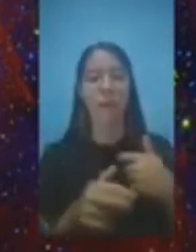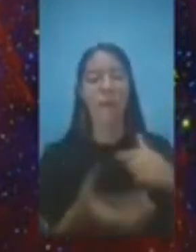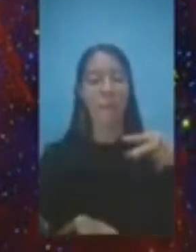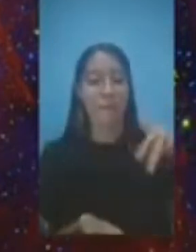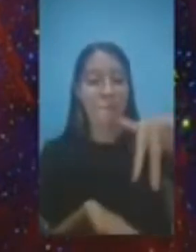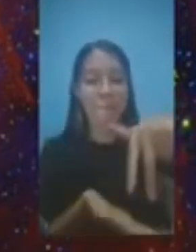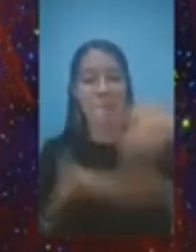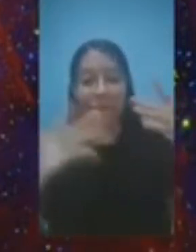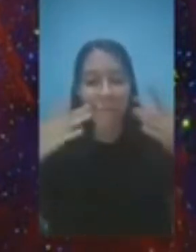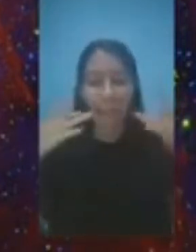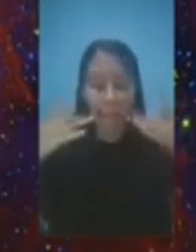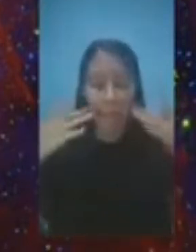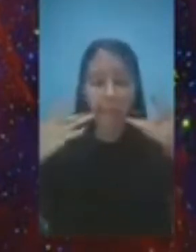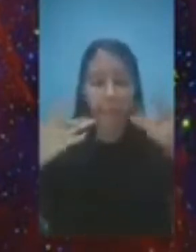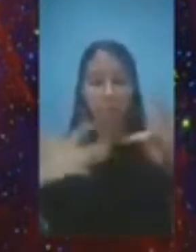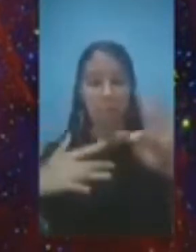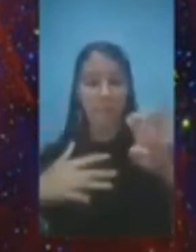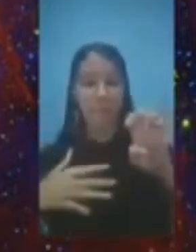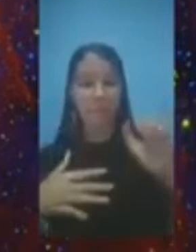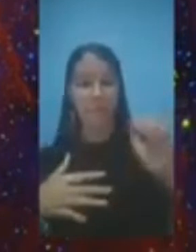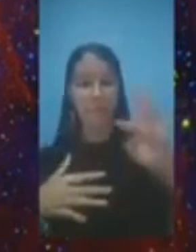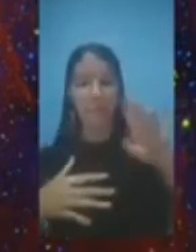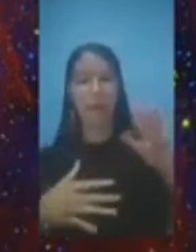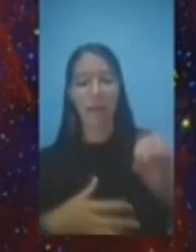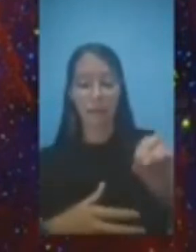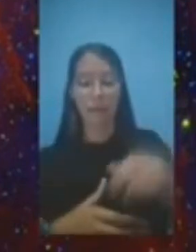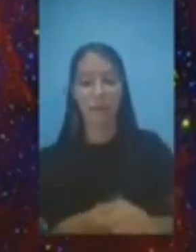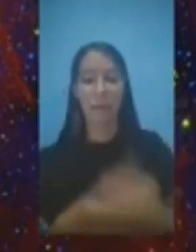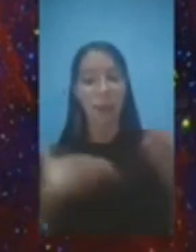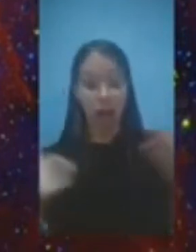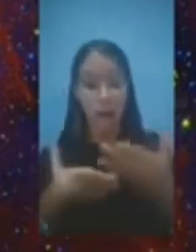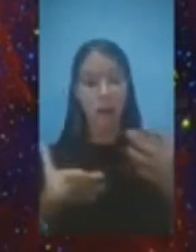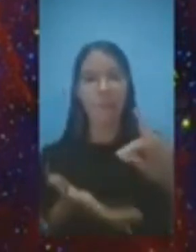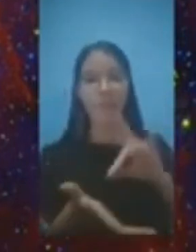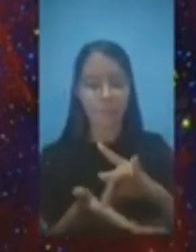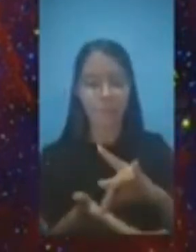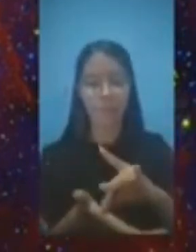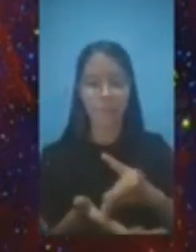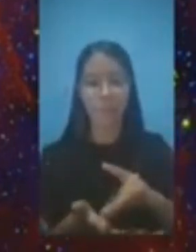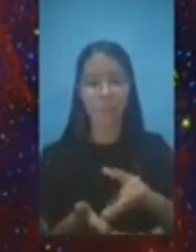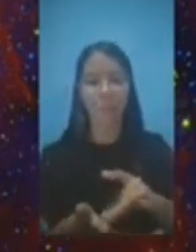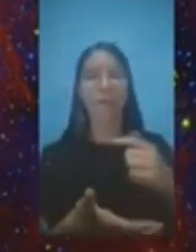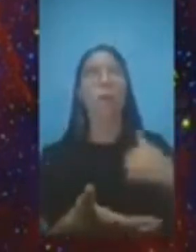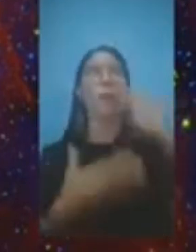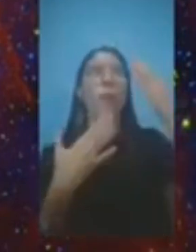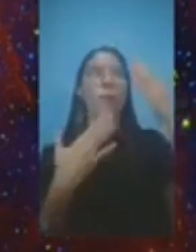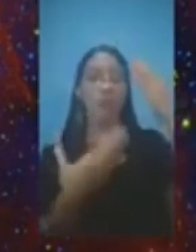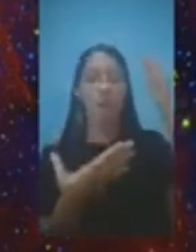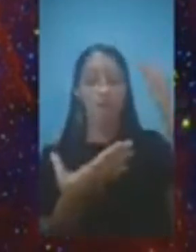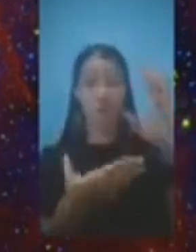aí para acabar com a minha timidez, resolvi fazer teatro. E aí,